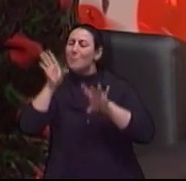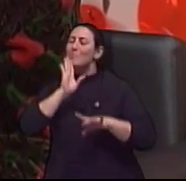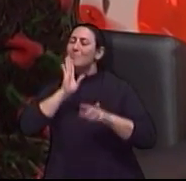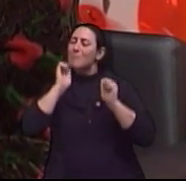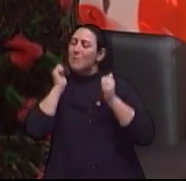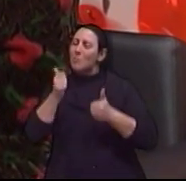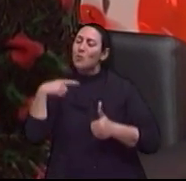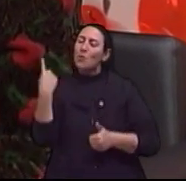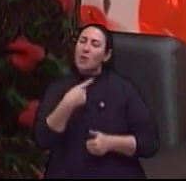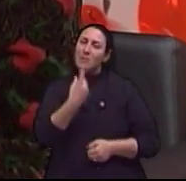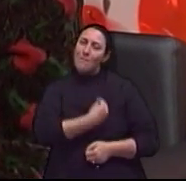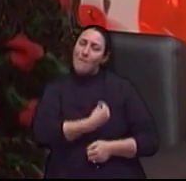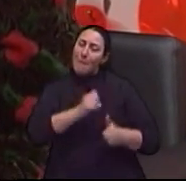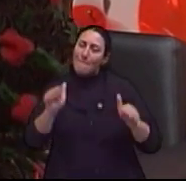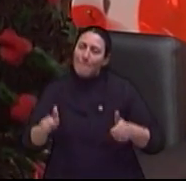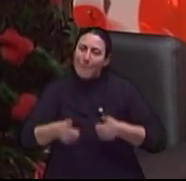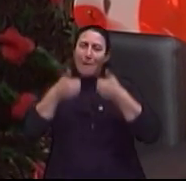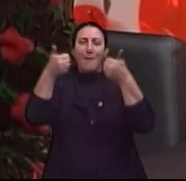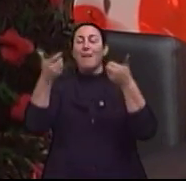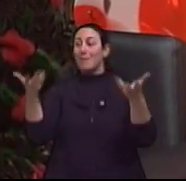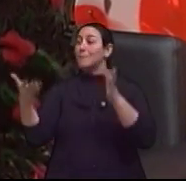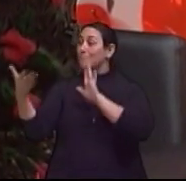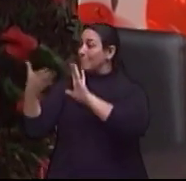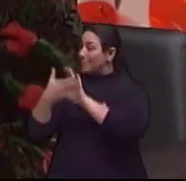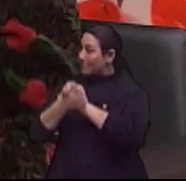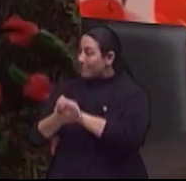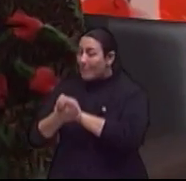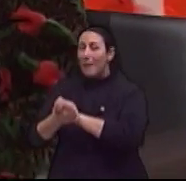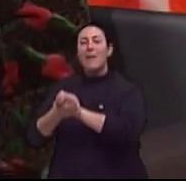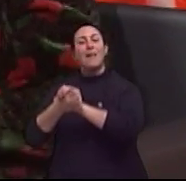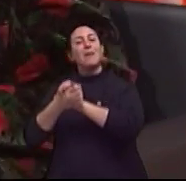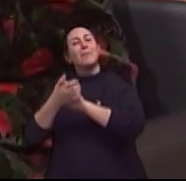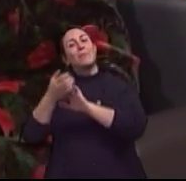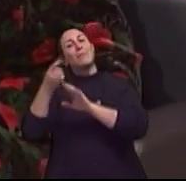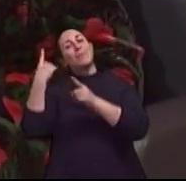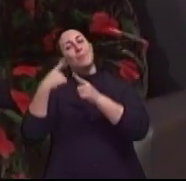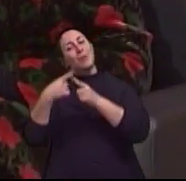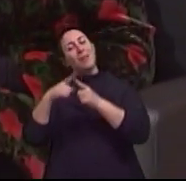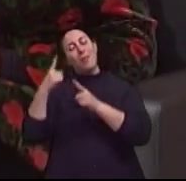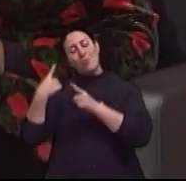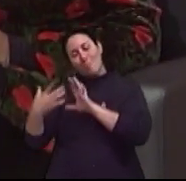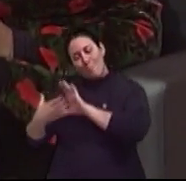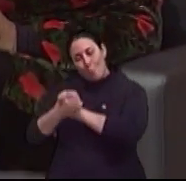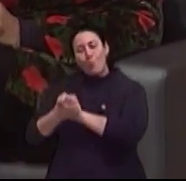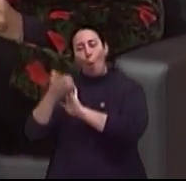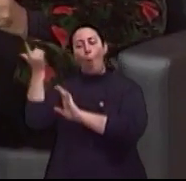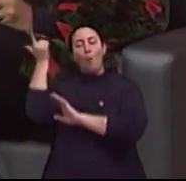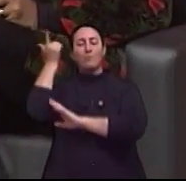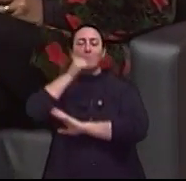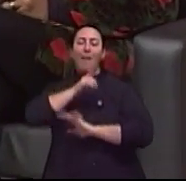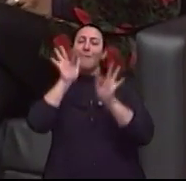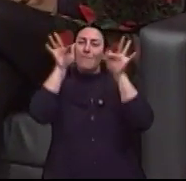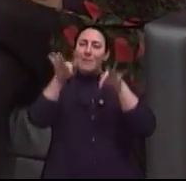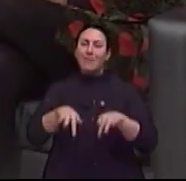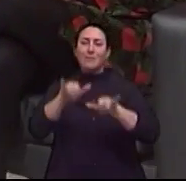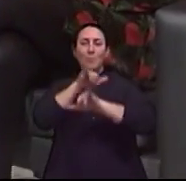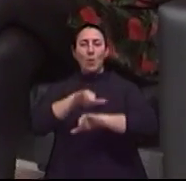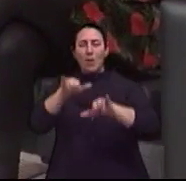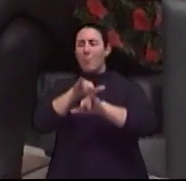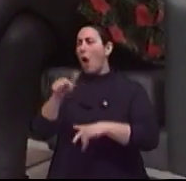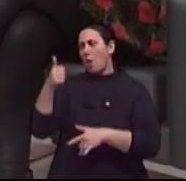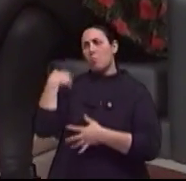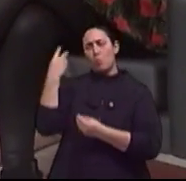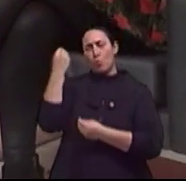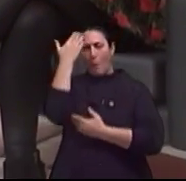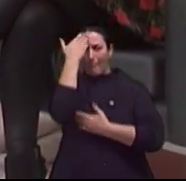gente viva mais e melhor doutor me dê a mão de novo aqui porque é de mãos dadas que a gente termina sempre PR agradeço a oportunidade